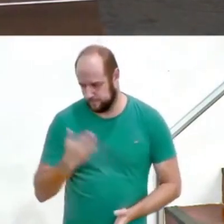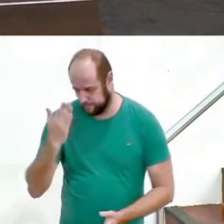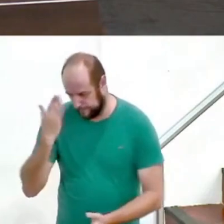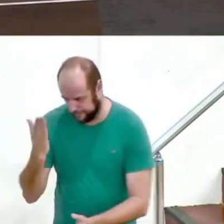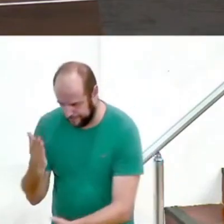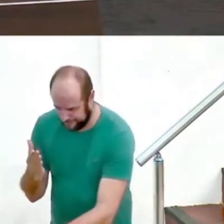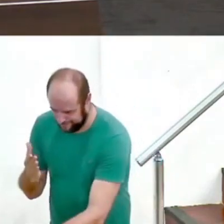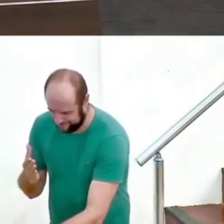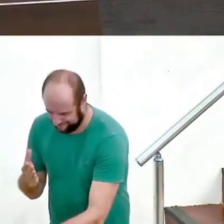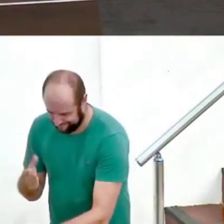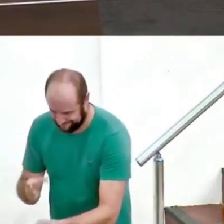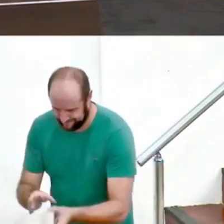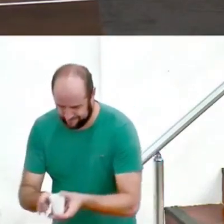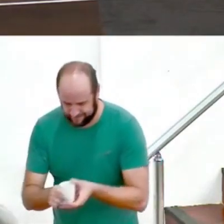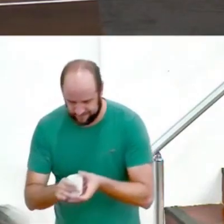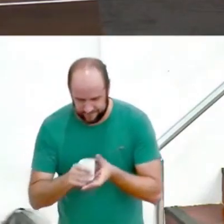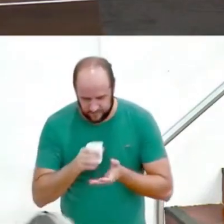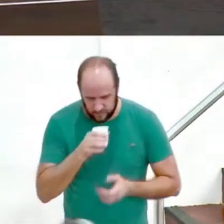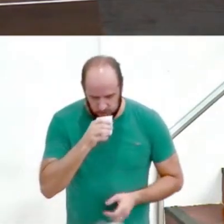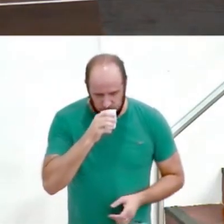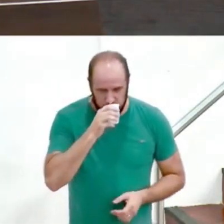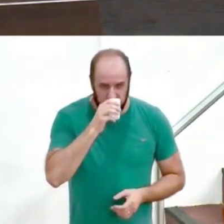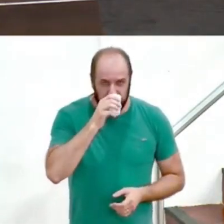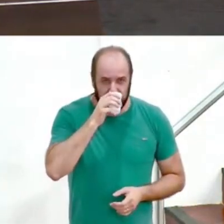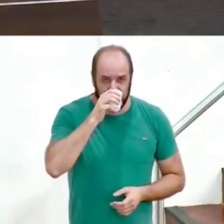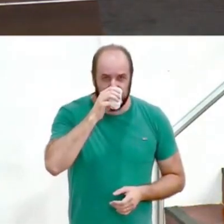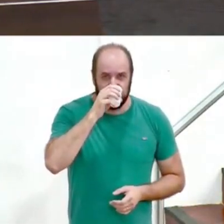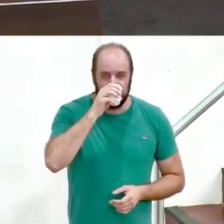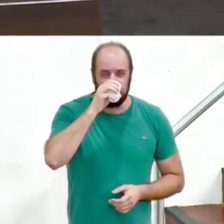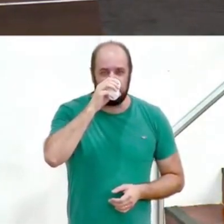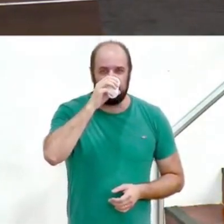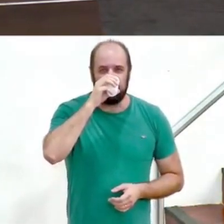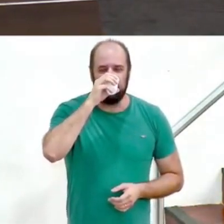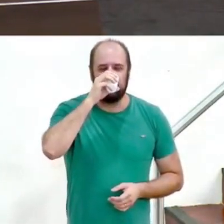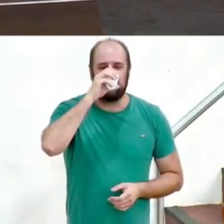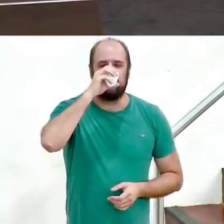porque justamente o Deus da aliança está com eles.